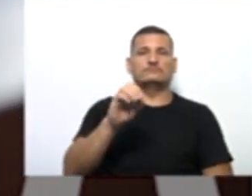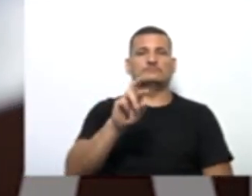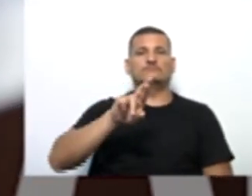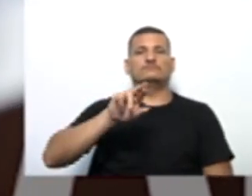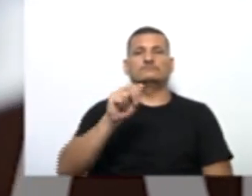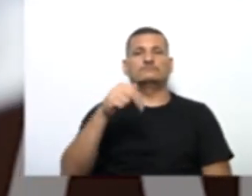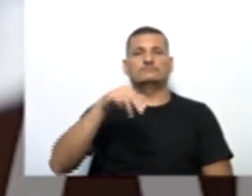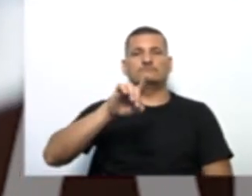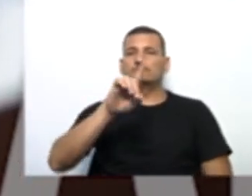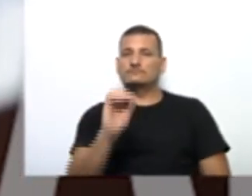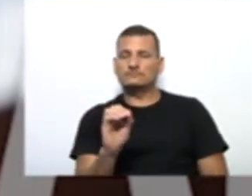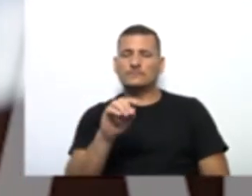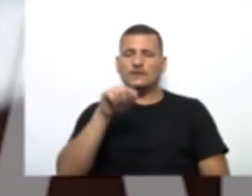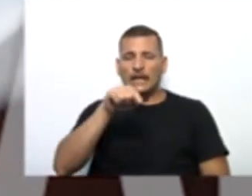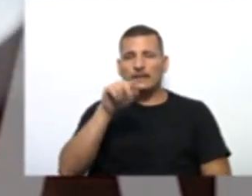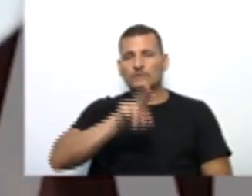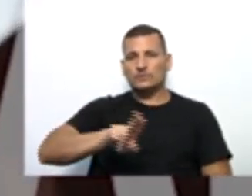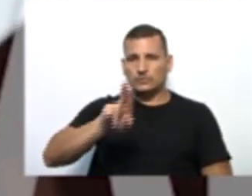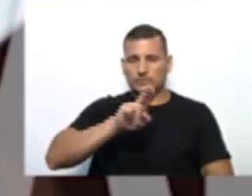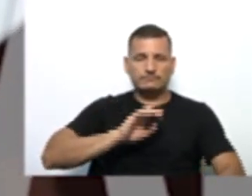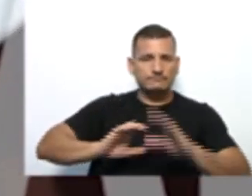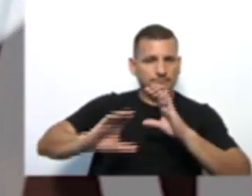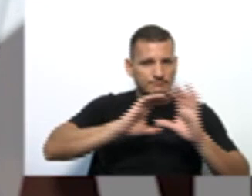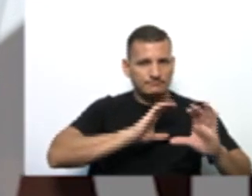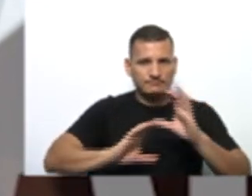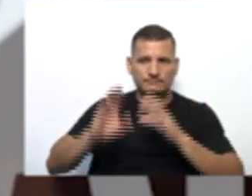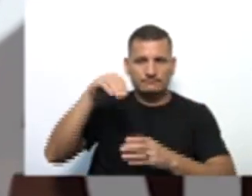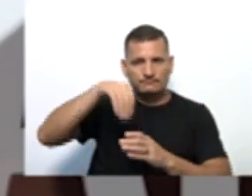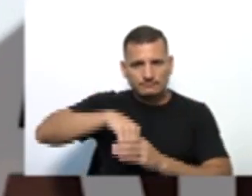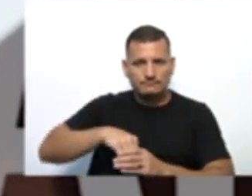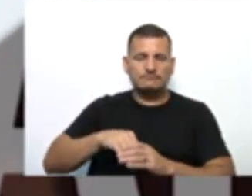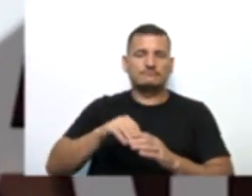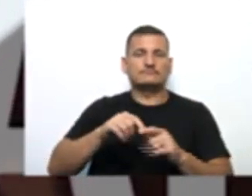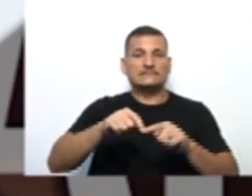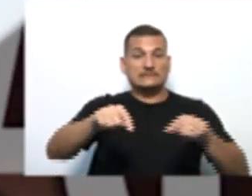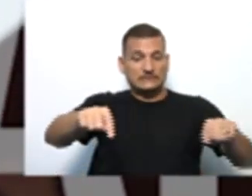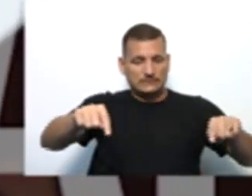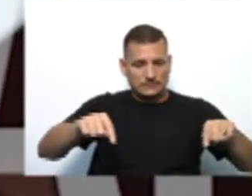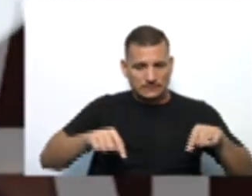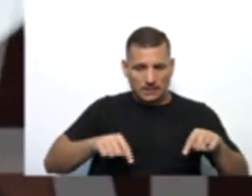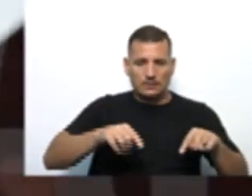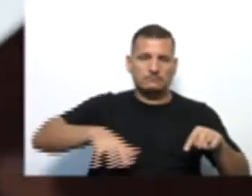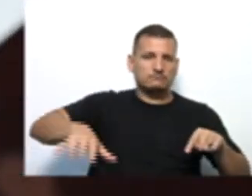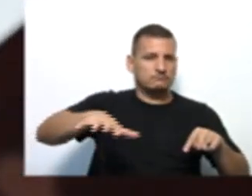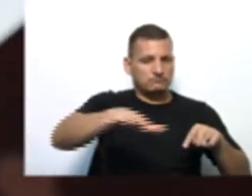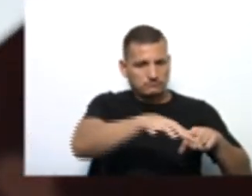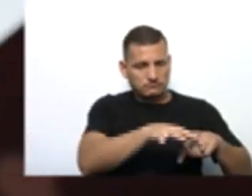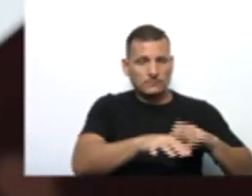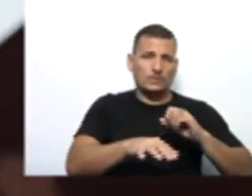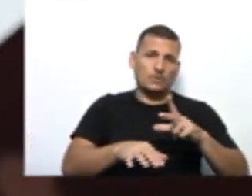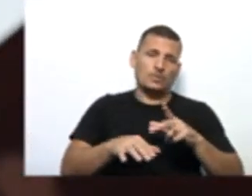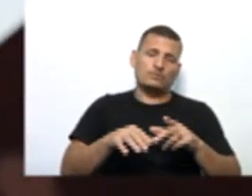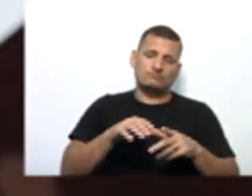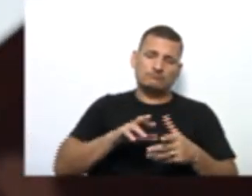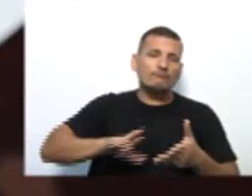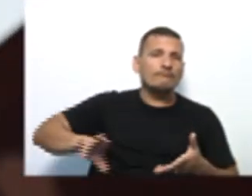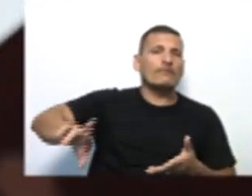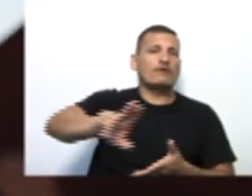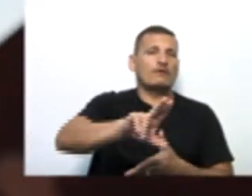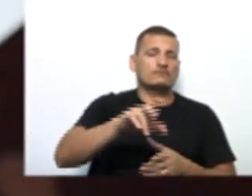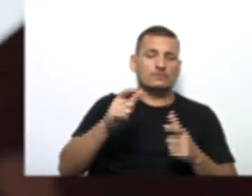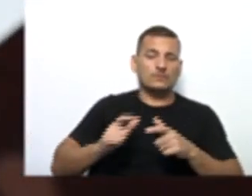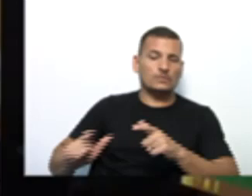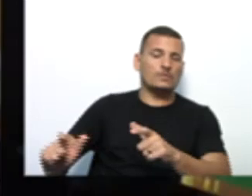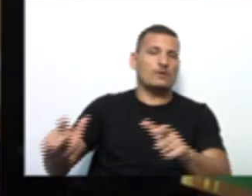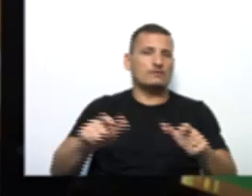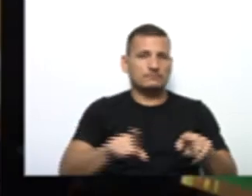expediente que se usa para se comunicar dentro do próprio gabinete ou entre os gabinetes dentro do